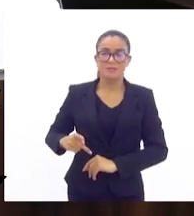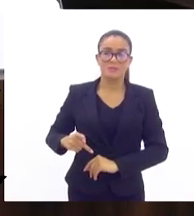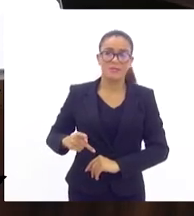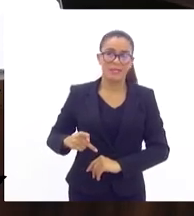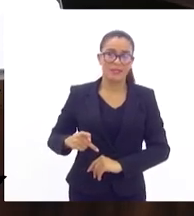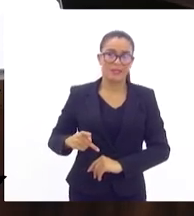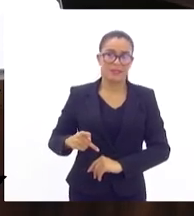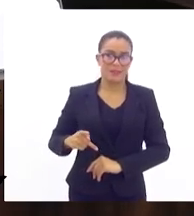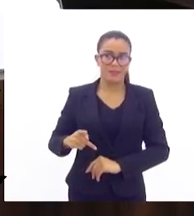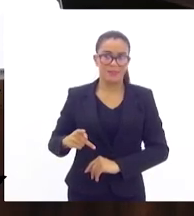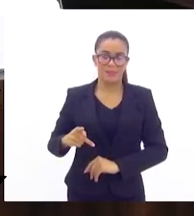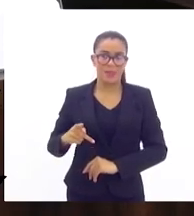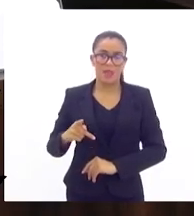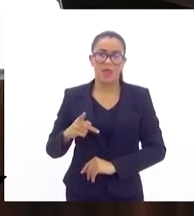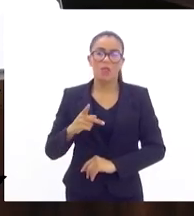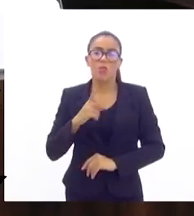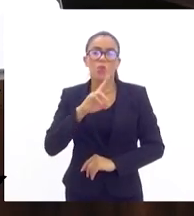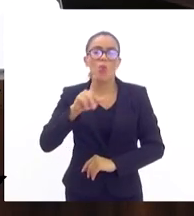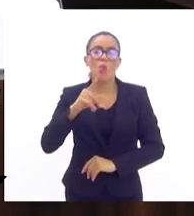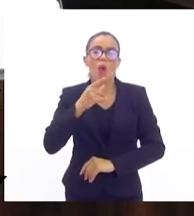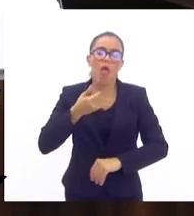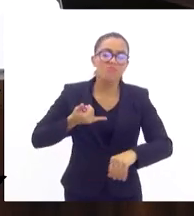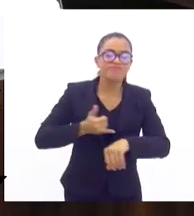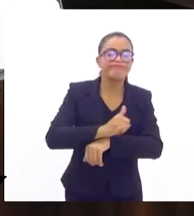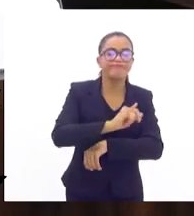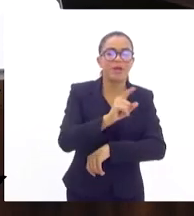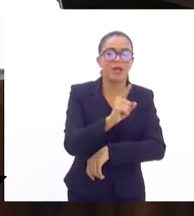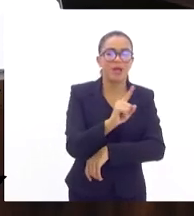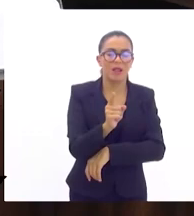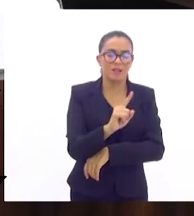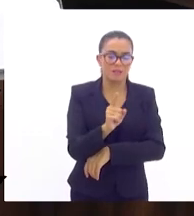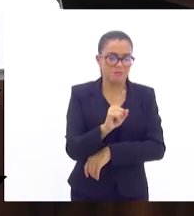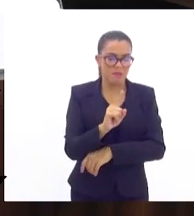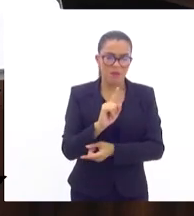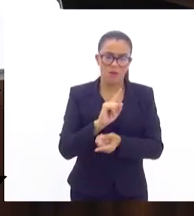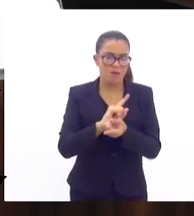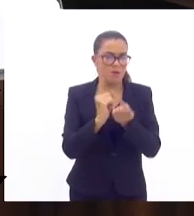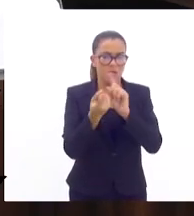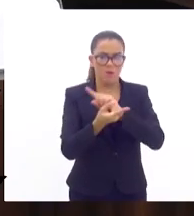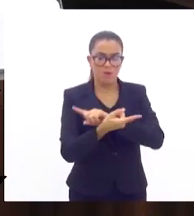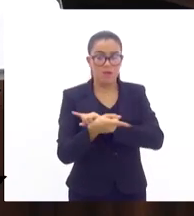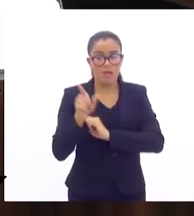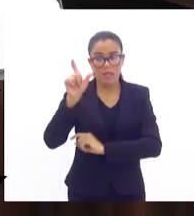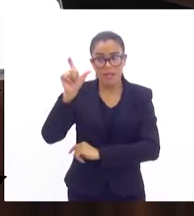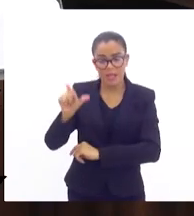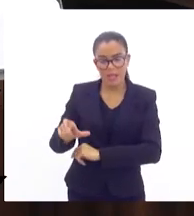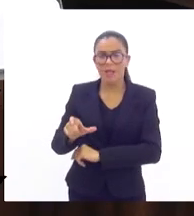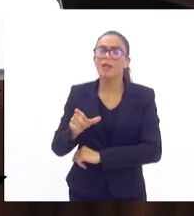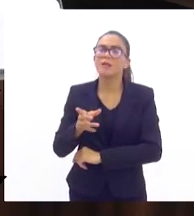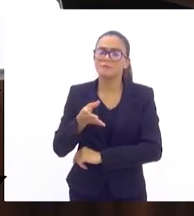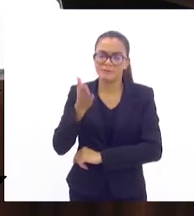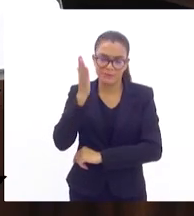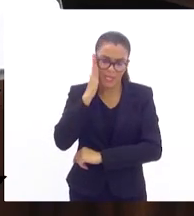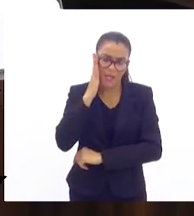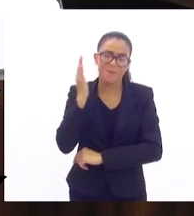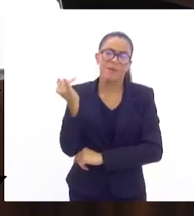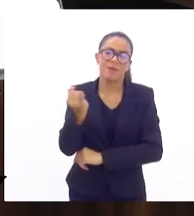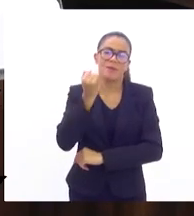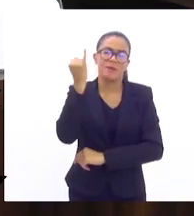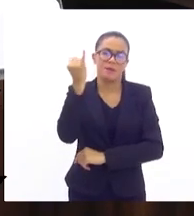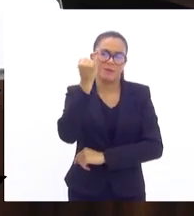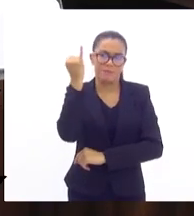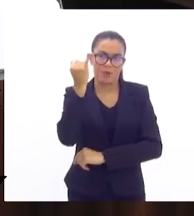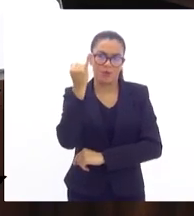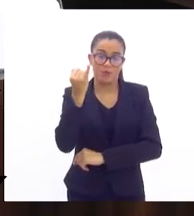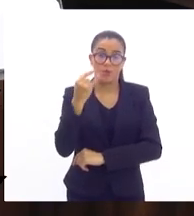não deixou de dar importância a esse evento, muito pelo contrário, né? Ele reconhece a importância do evento. Acho que quando ele me